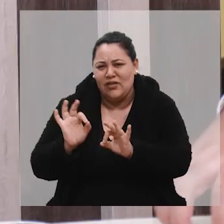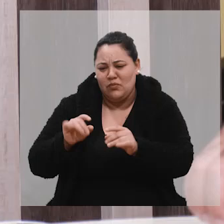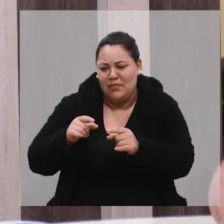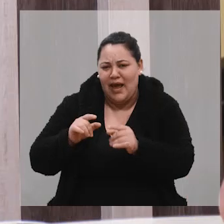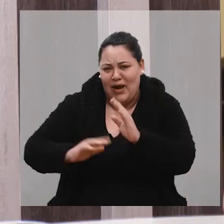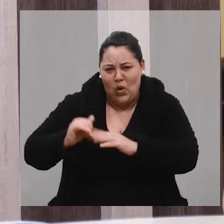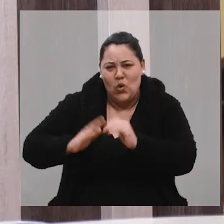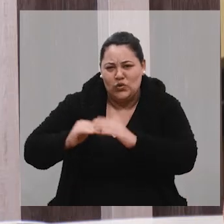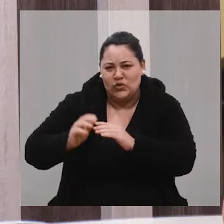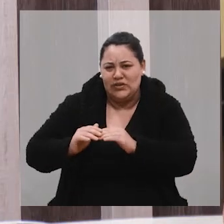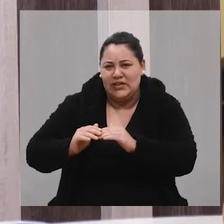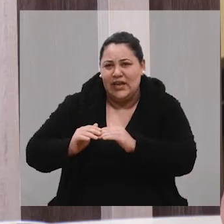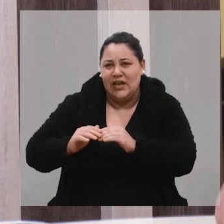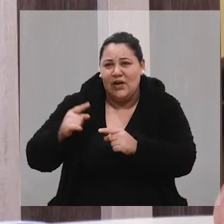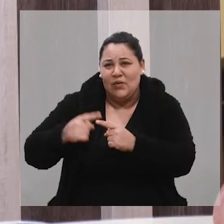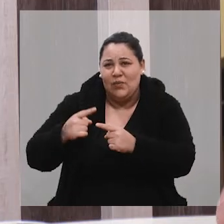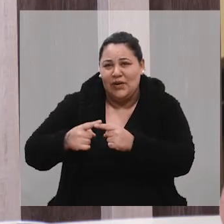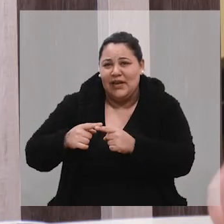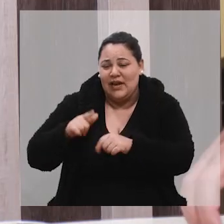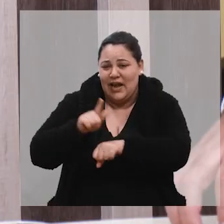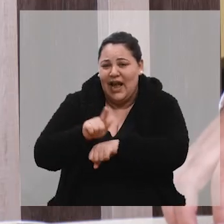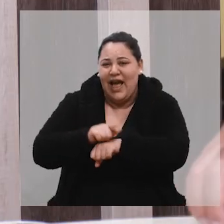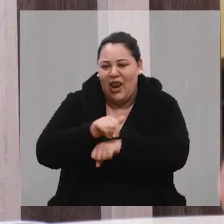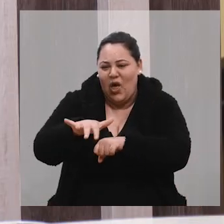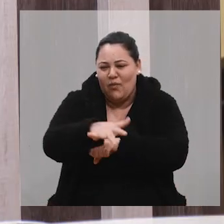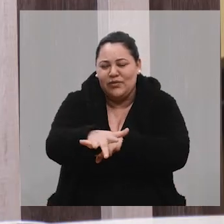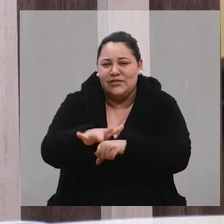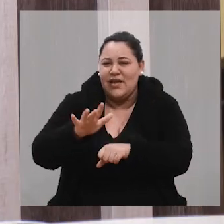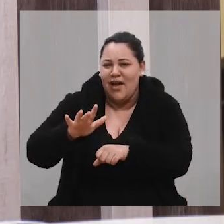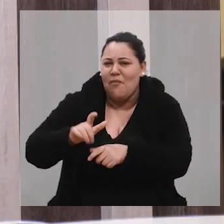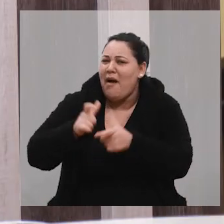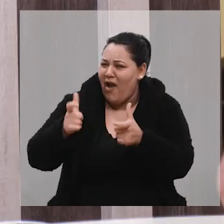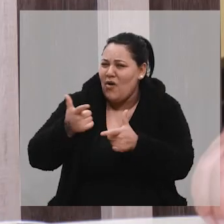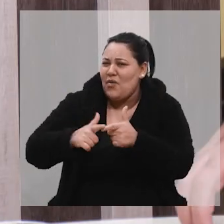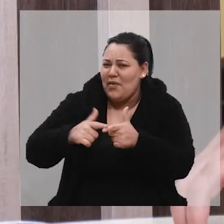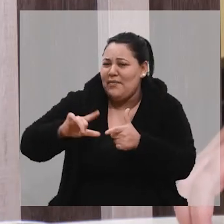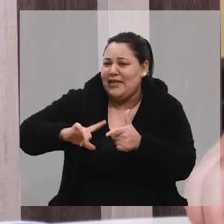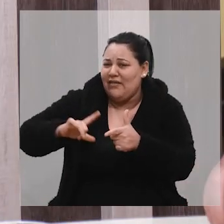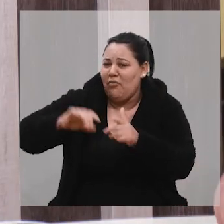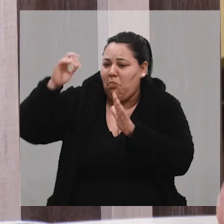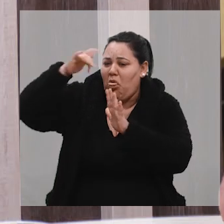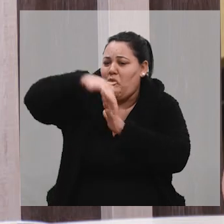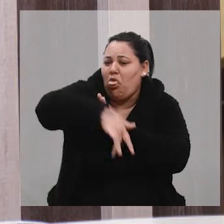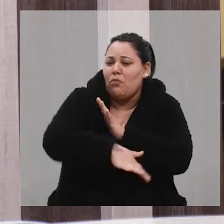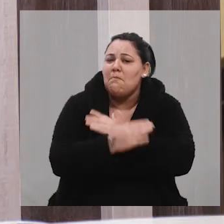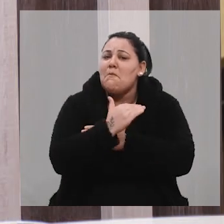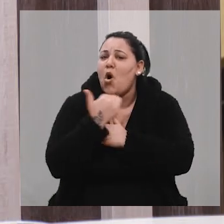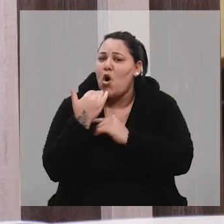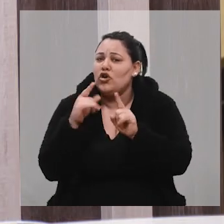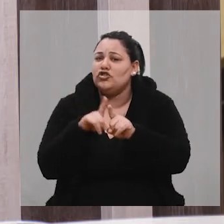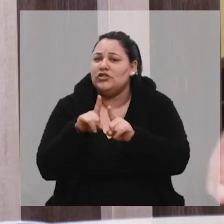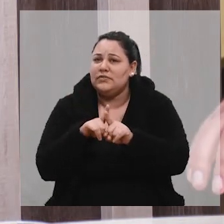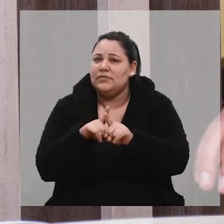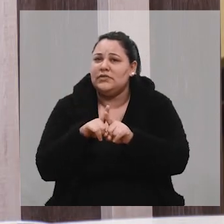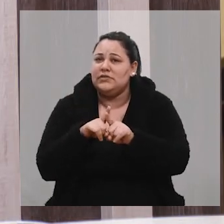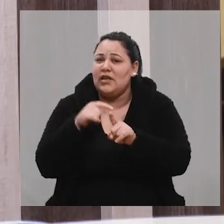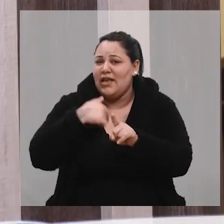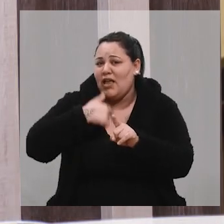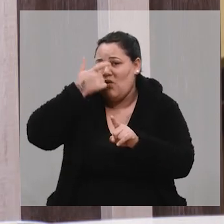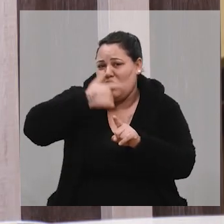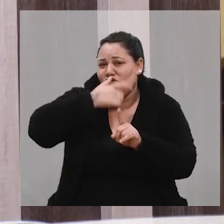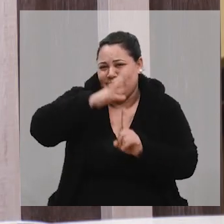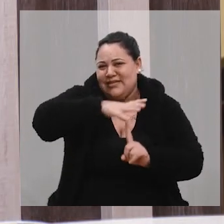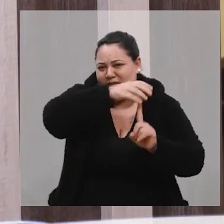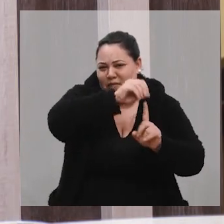Galópolis. Talvez Galópolis ali seja o gargalo, na medida em que houve deslizamentos, mortes, enfim. O caminho seja esse,